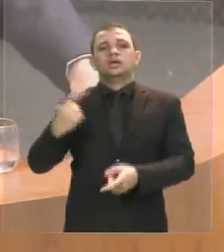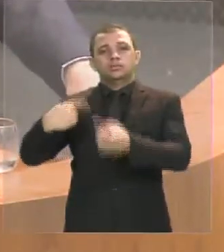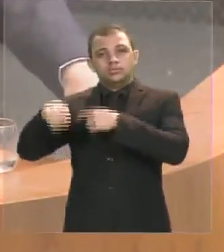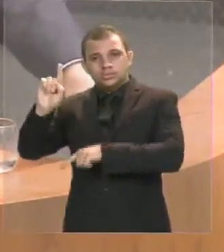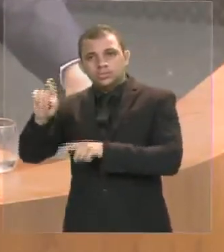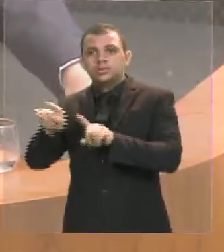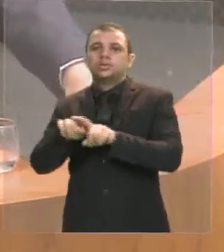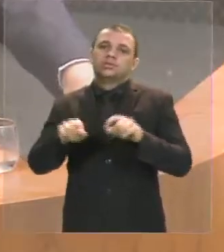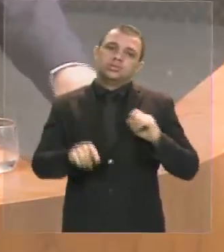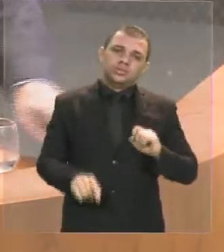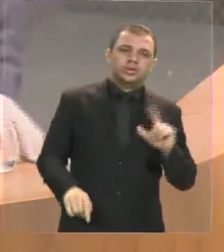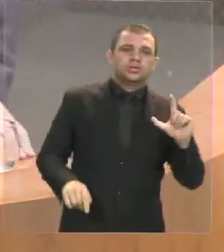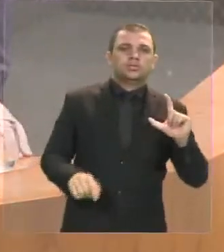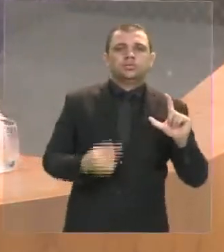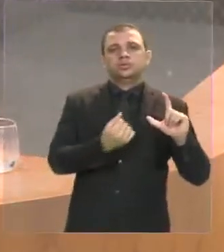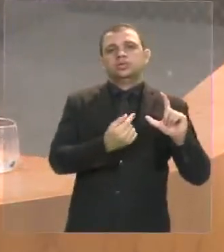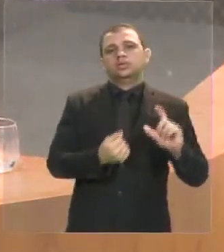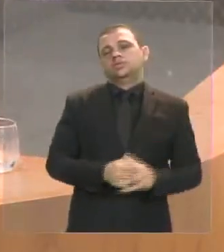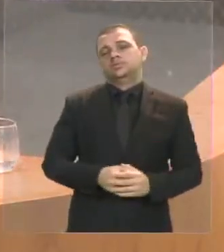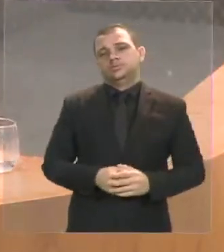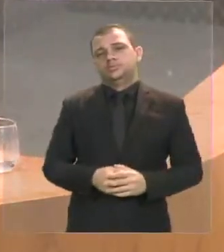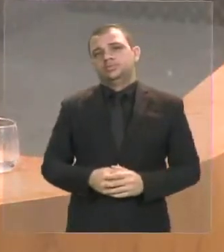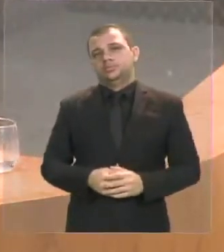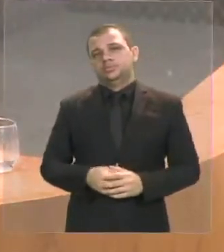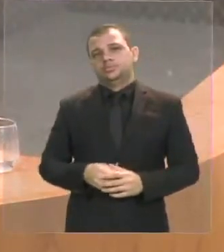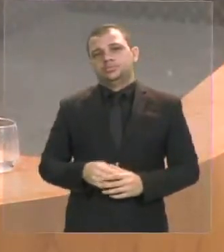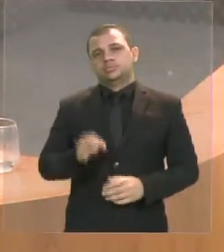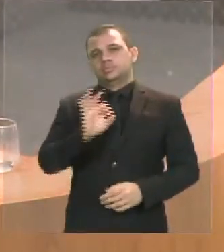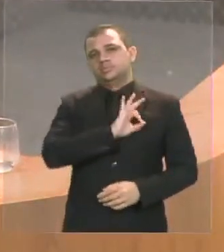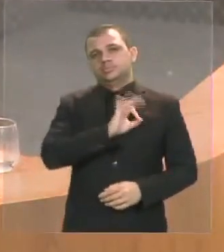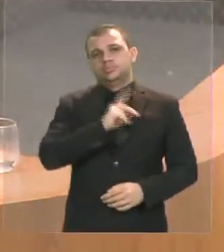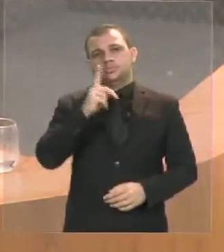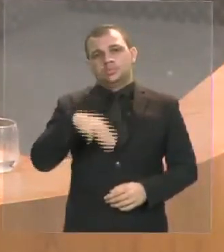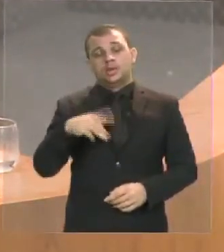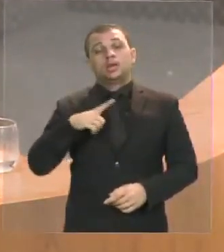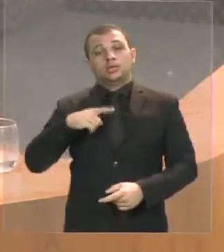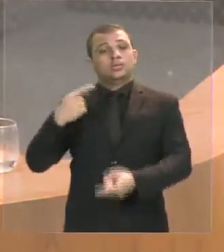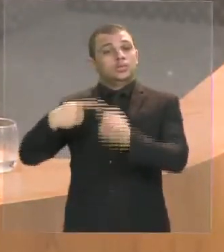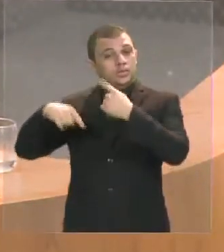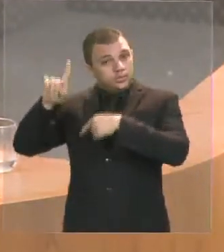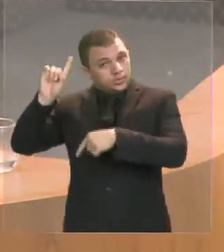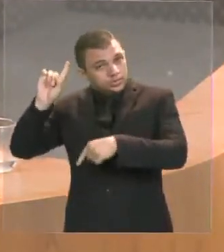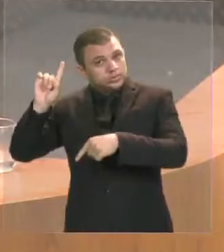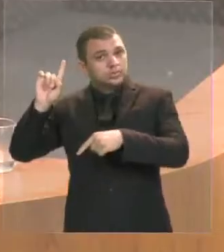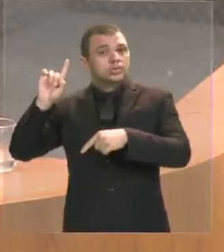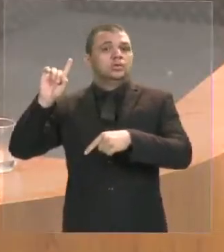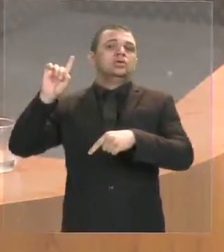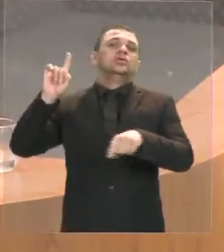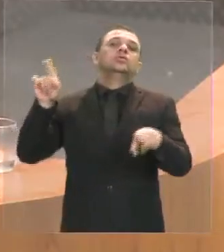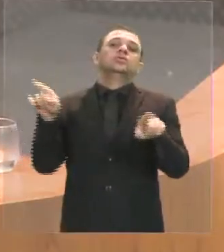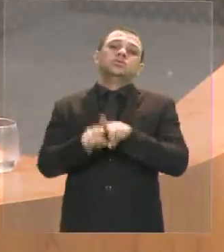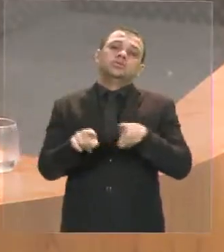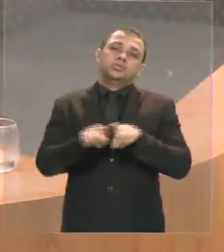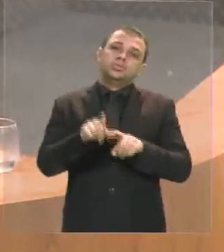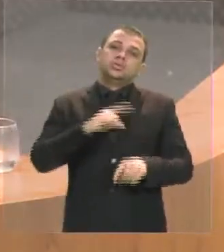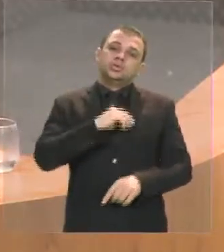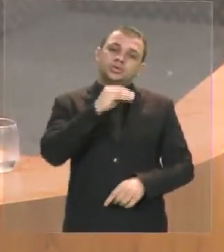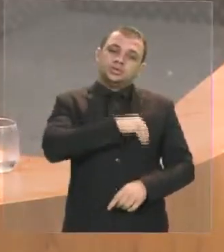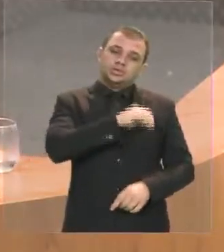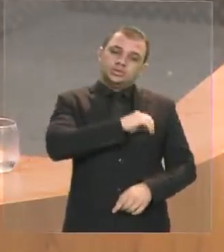Militar. As promoções é uma coisa, o aumento, a progressão salarial dos policiais militares